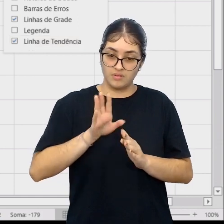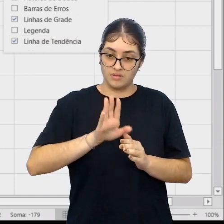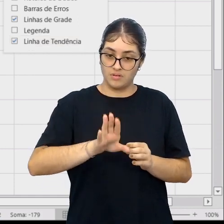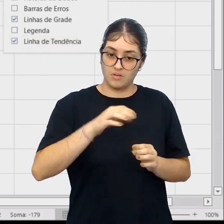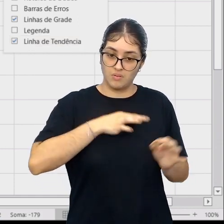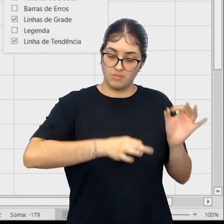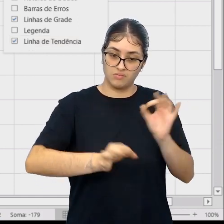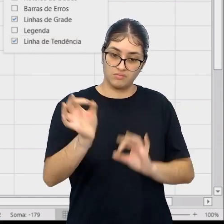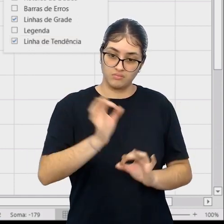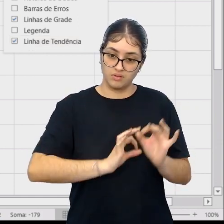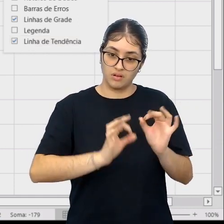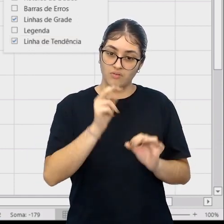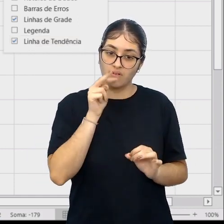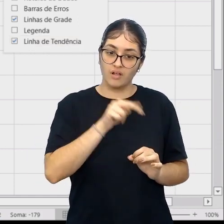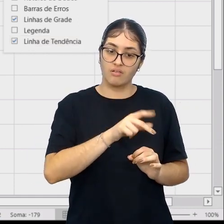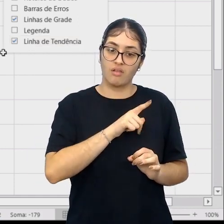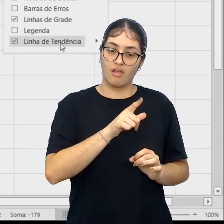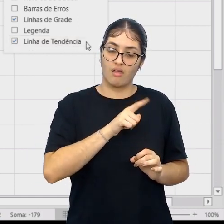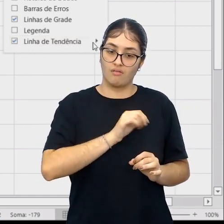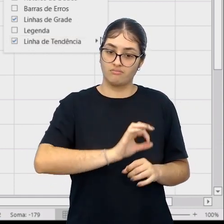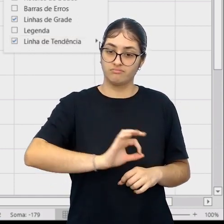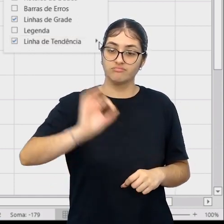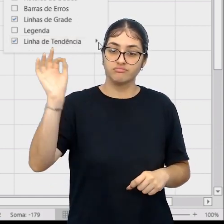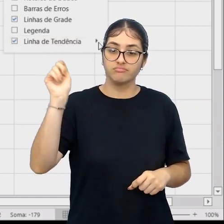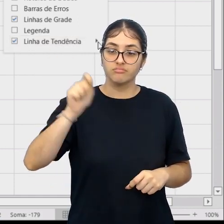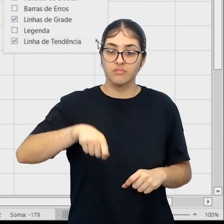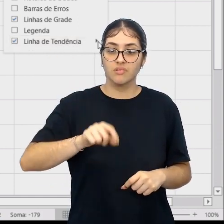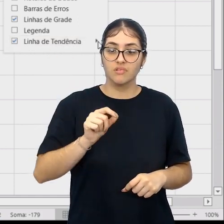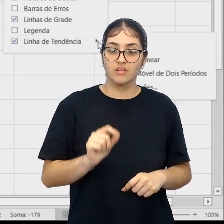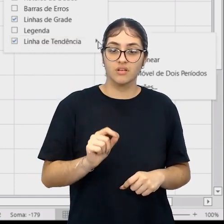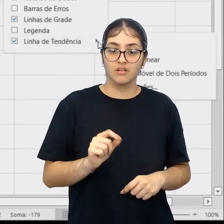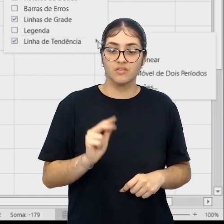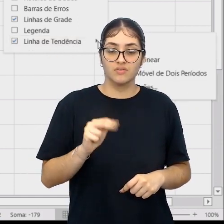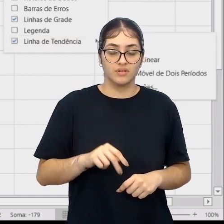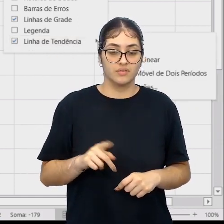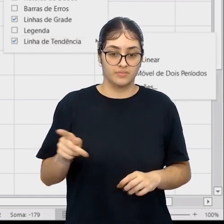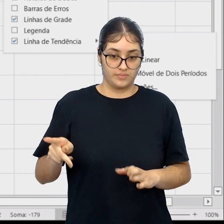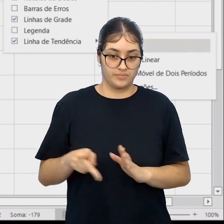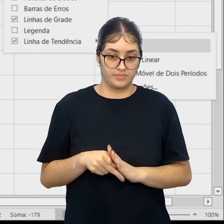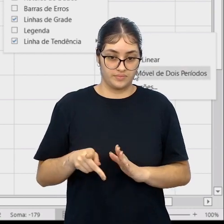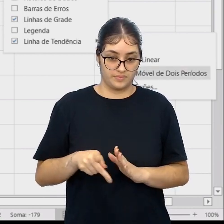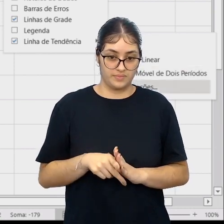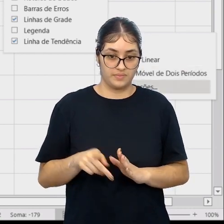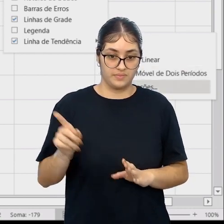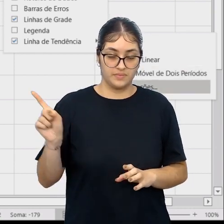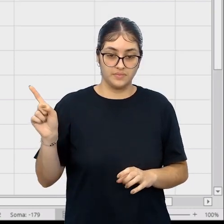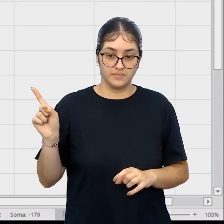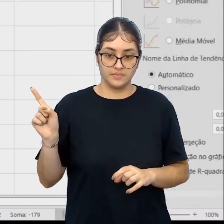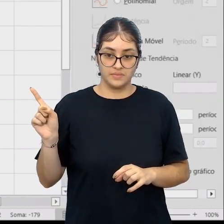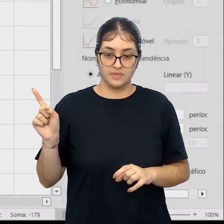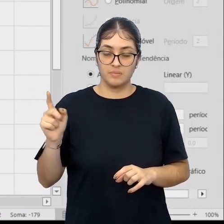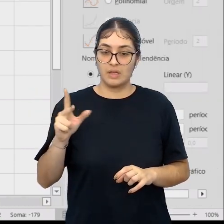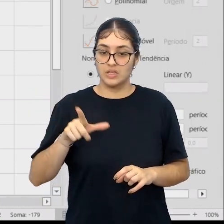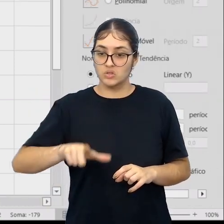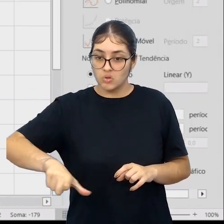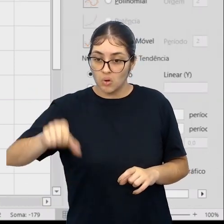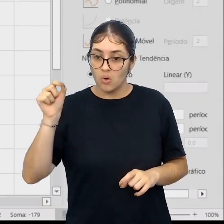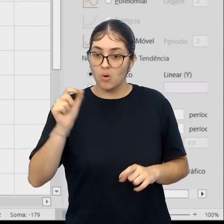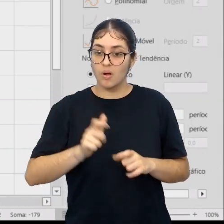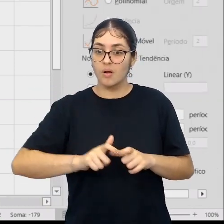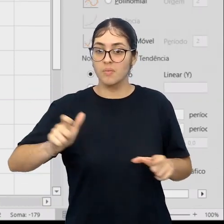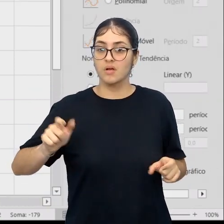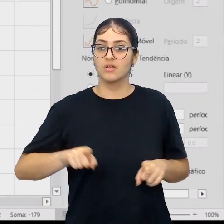linha de tendência, ele já aparece a reta, ó. Ó. E eu consigo até, se eu vier na setinha aqui, ó, que é o que a gente vai fazer nas próximas aulas, mais opções, eu